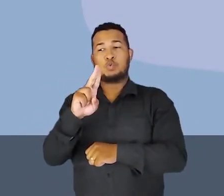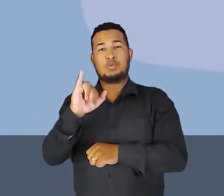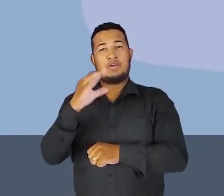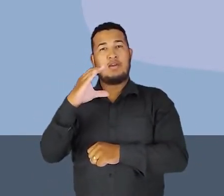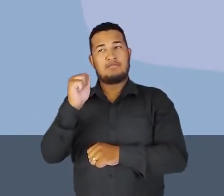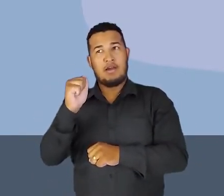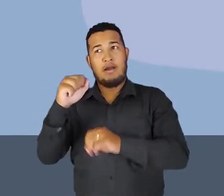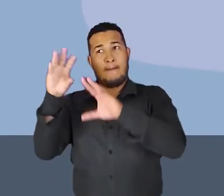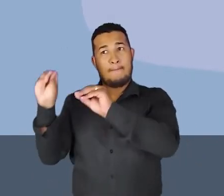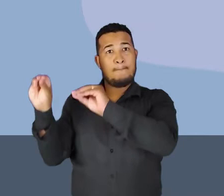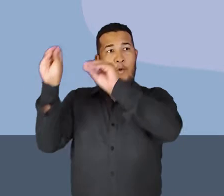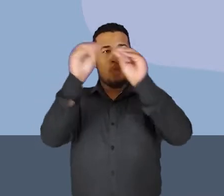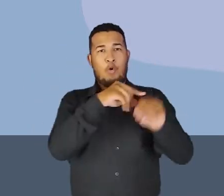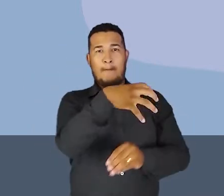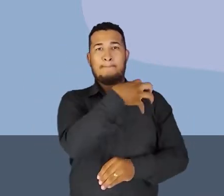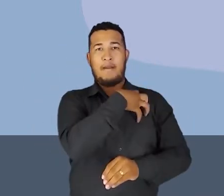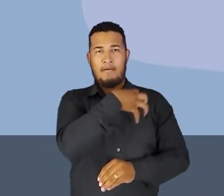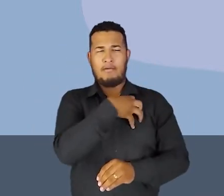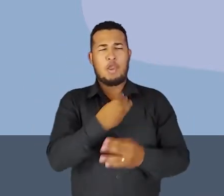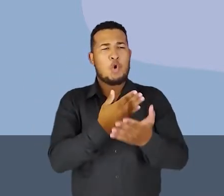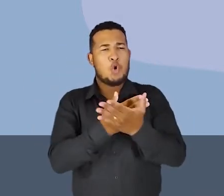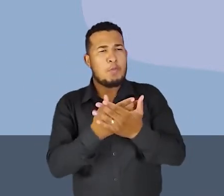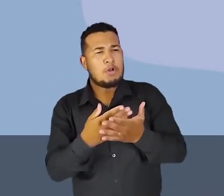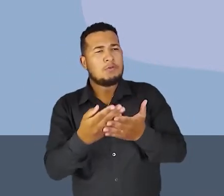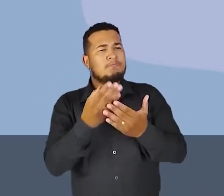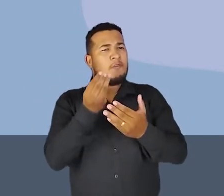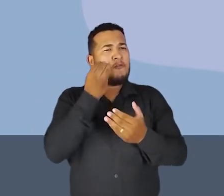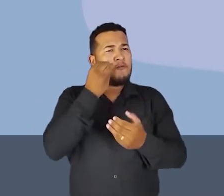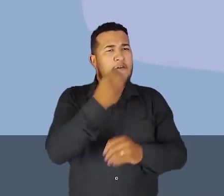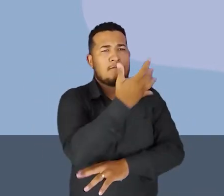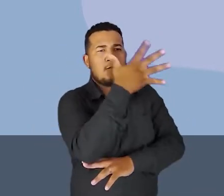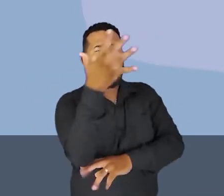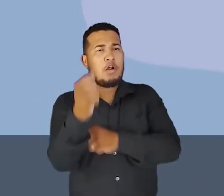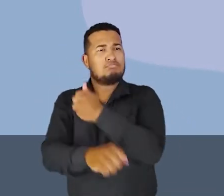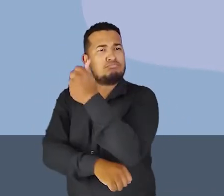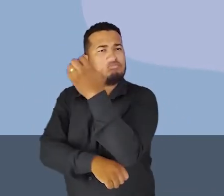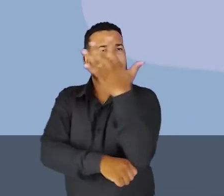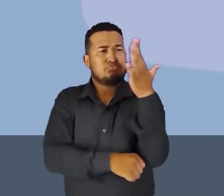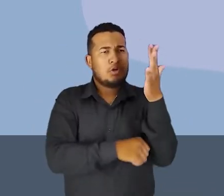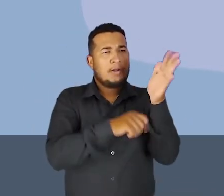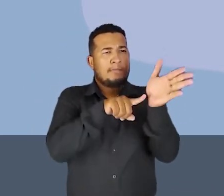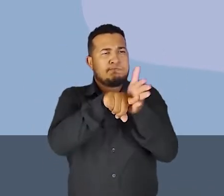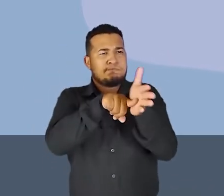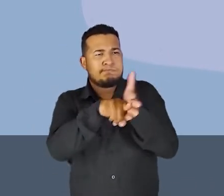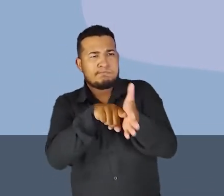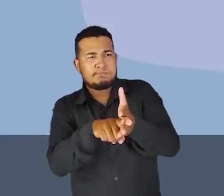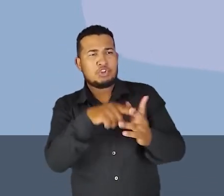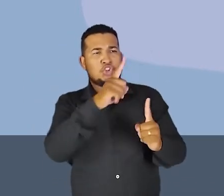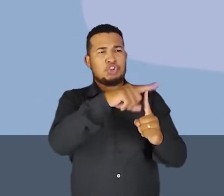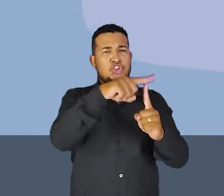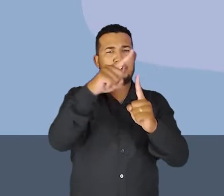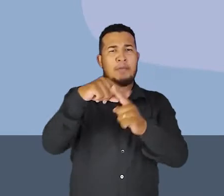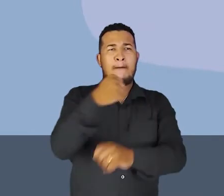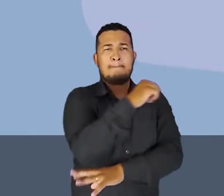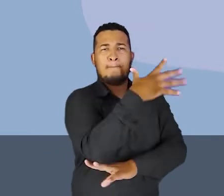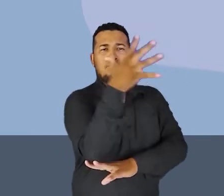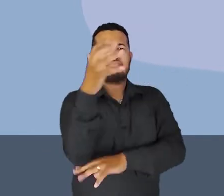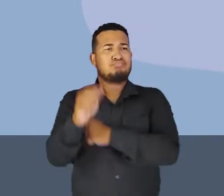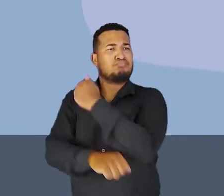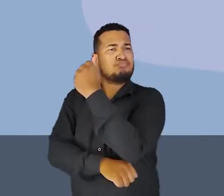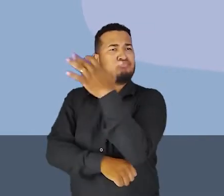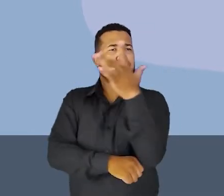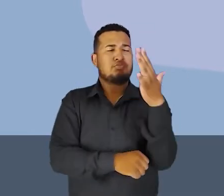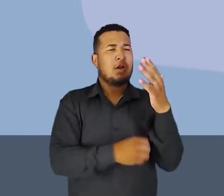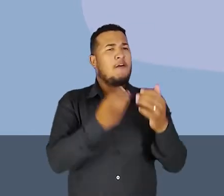pesquisar com todos os materiais disponíveis ali na floresta, né, nas matas, todo tipo de vegetação